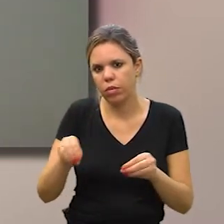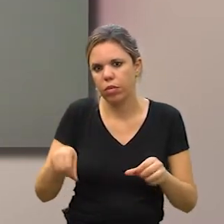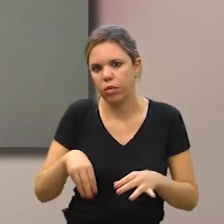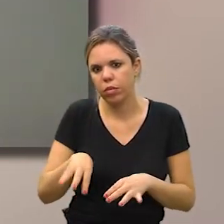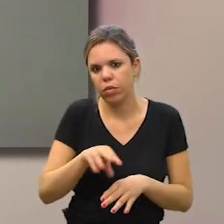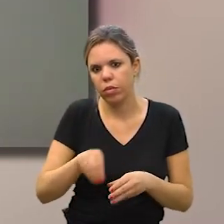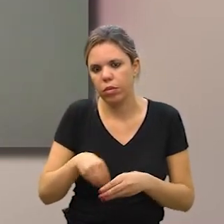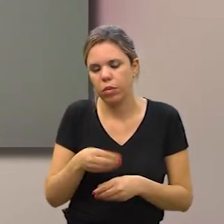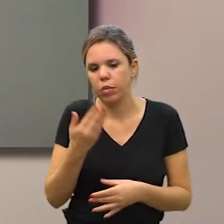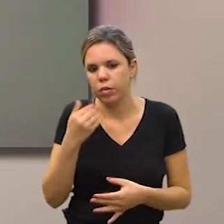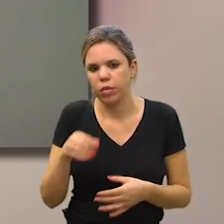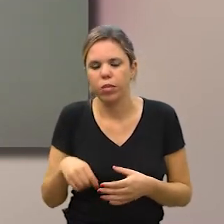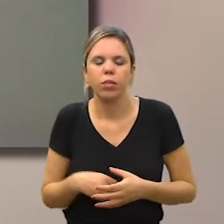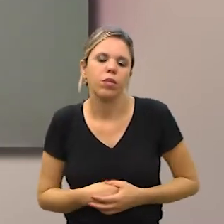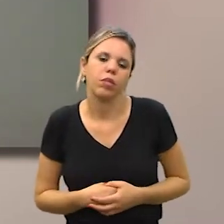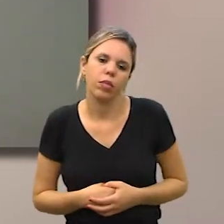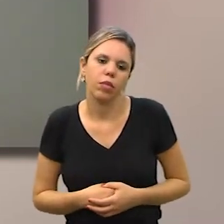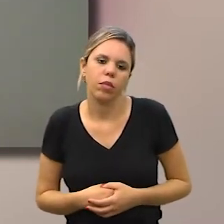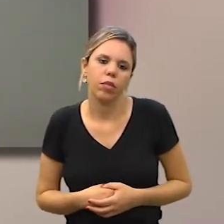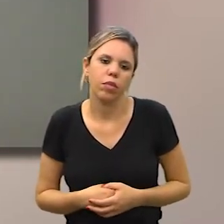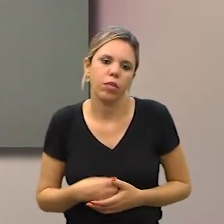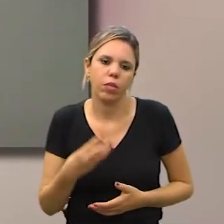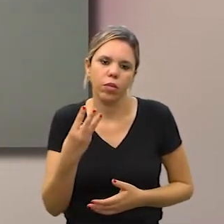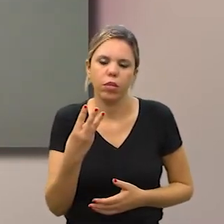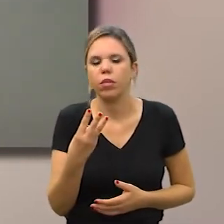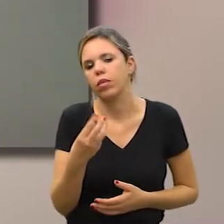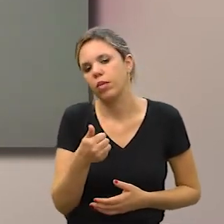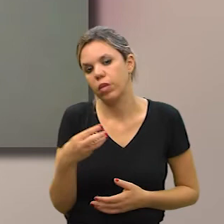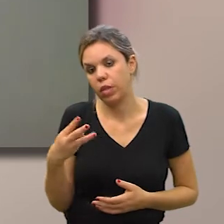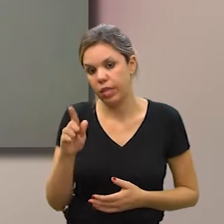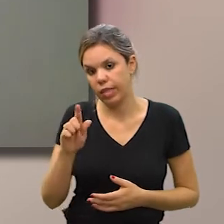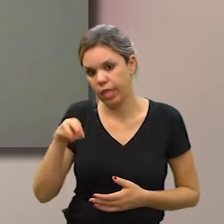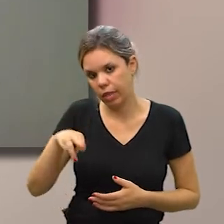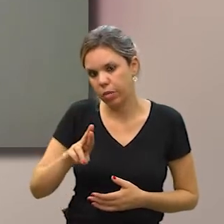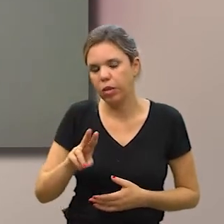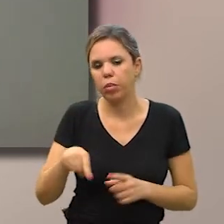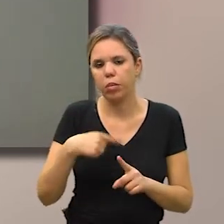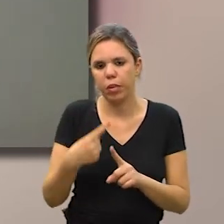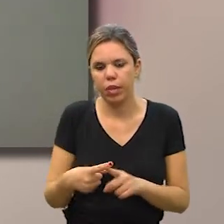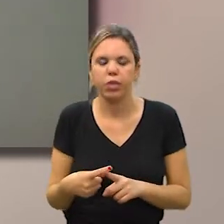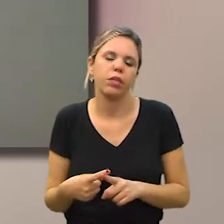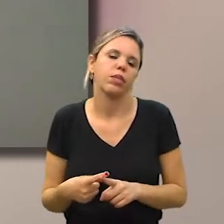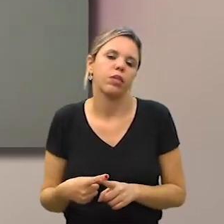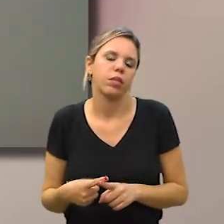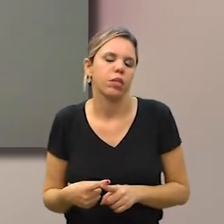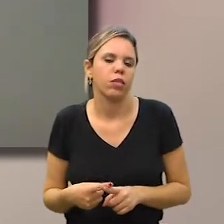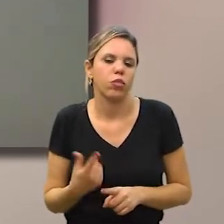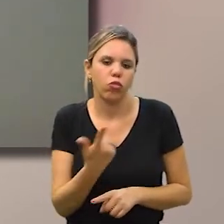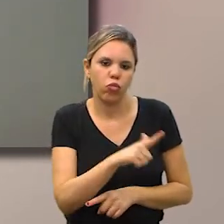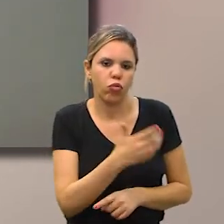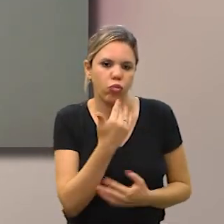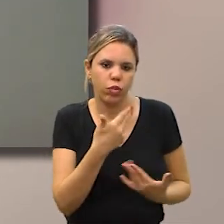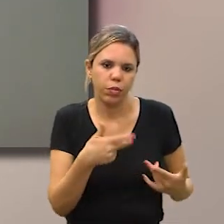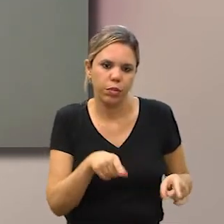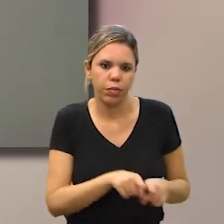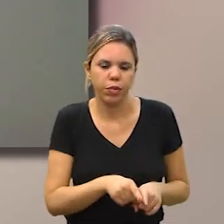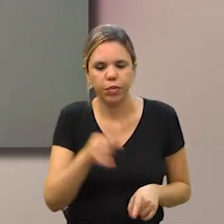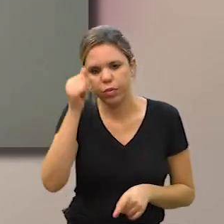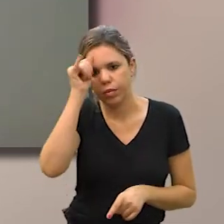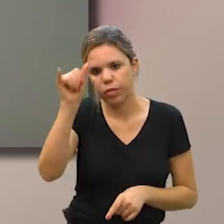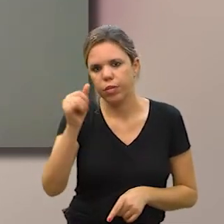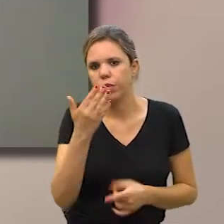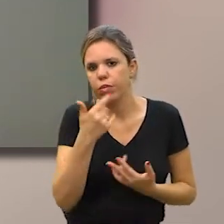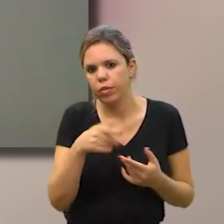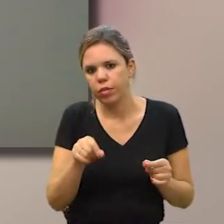adicionado aquilo que você põe na comida estudar 3G mais duas gramas daquilo que já vem dos outros alimentos e